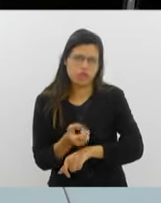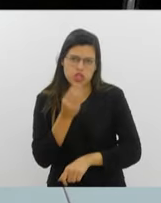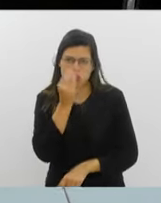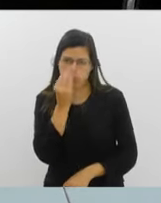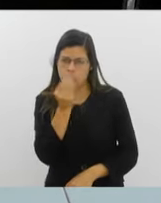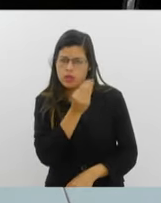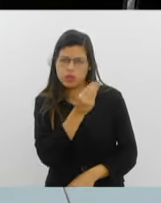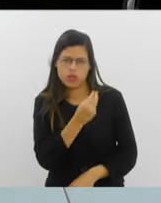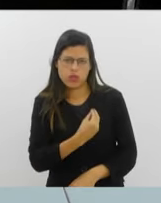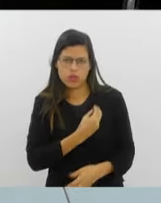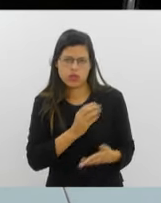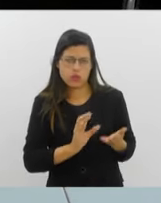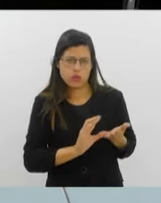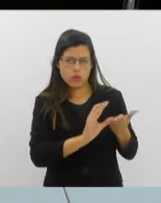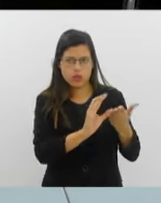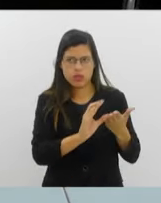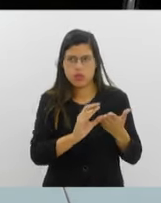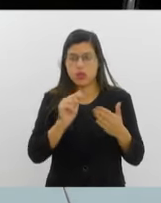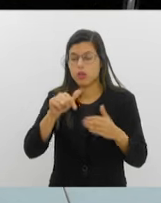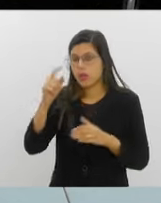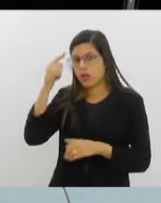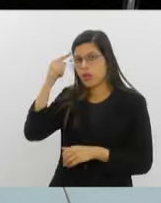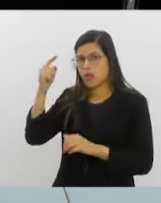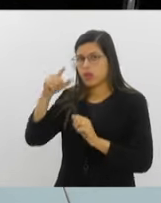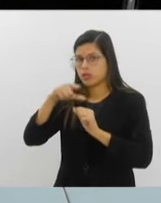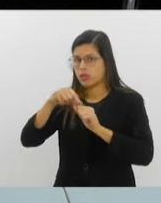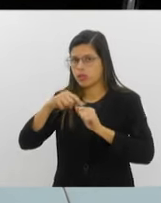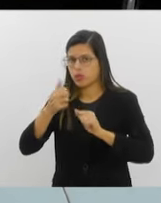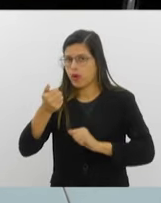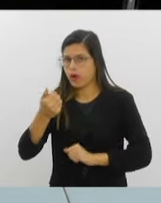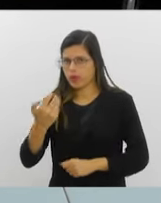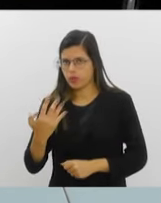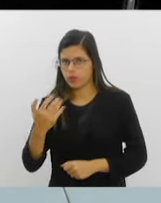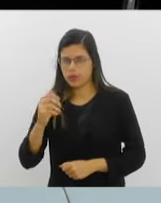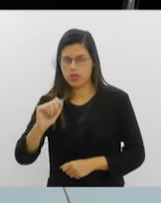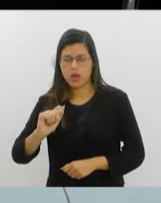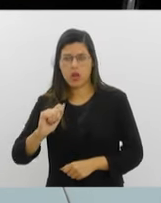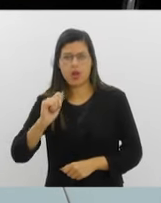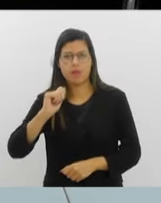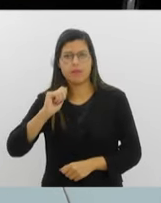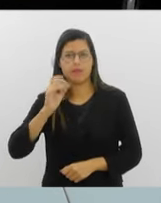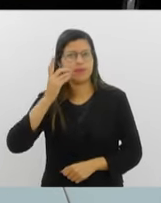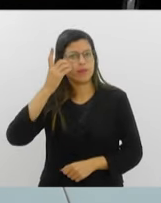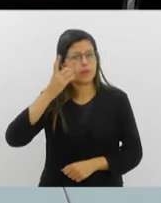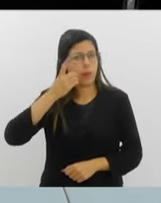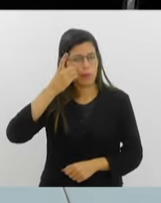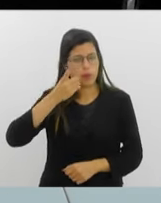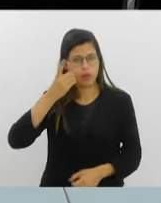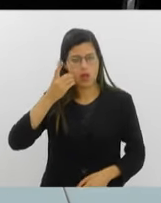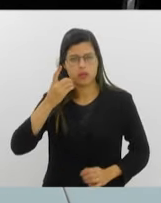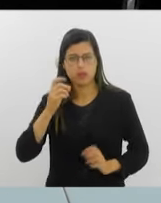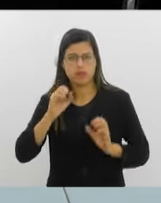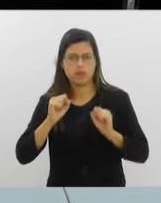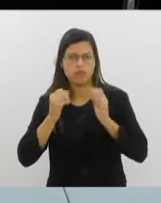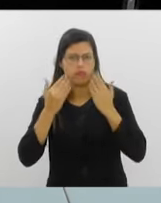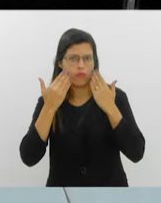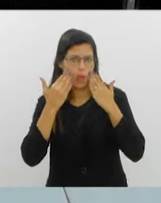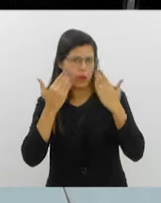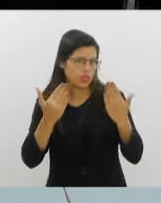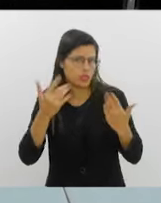Então, a ideia desse artigo 14A é que os deputados, pudesse apresentar a ideia que